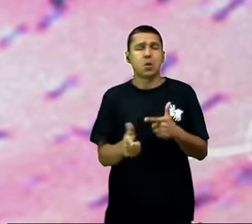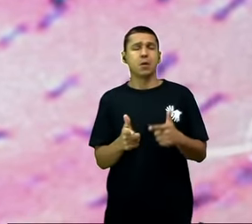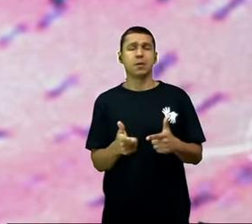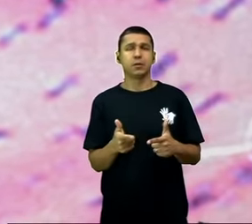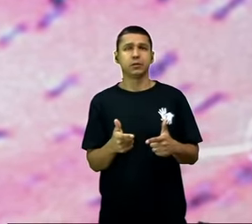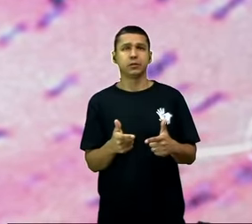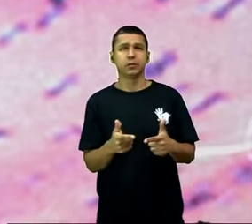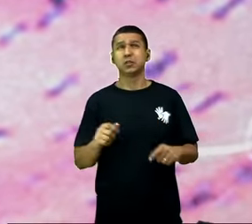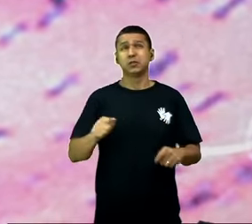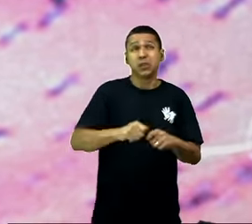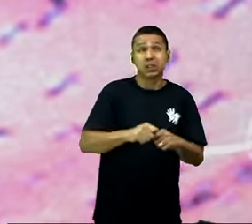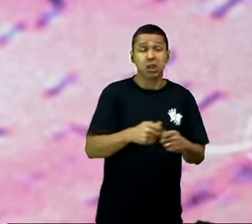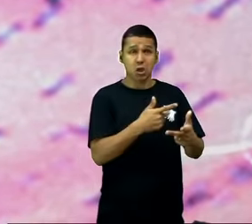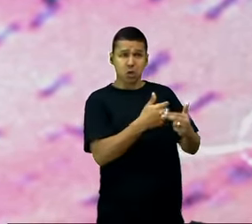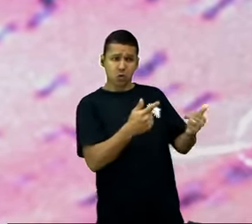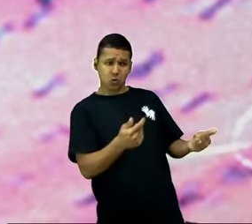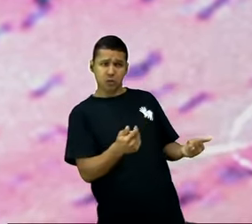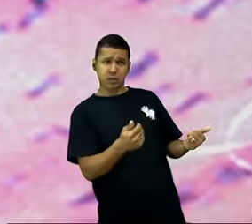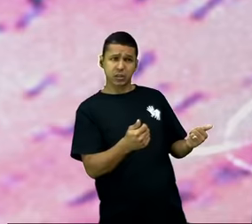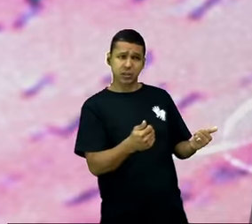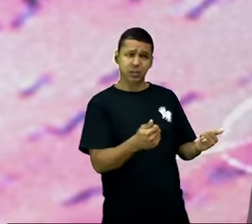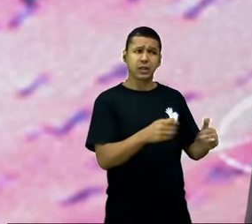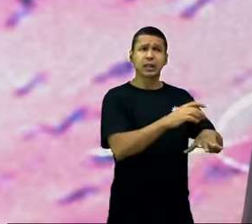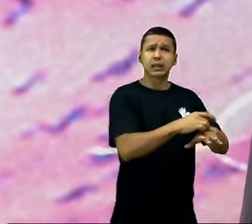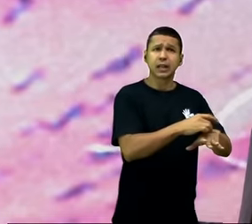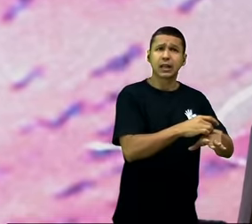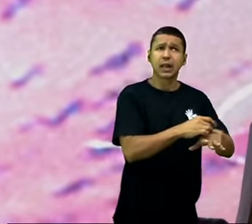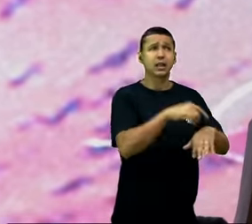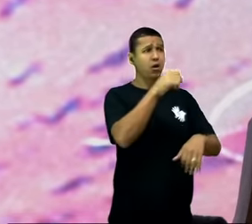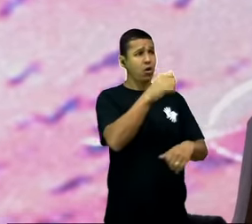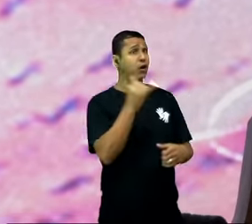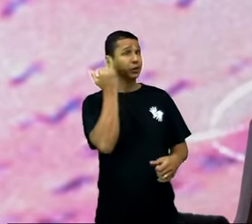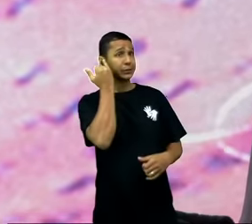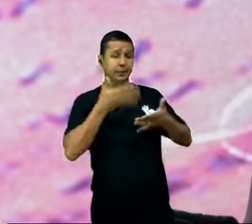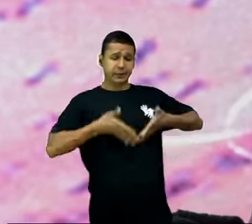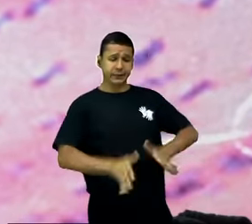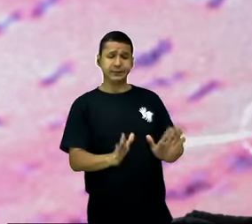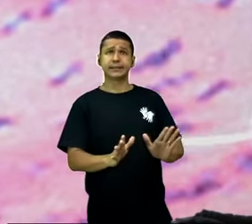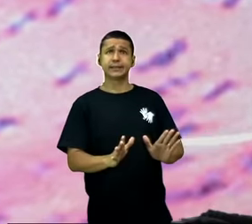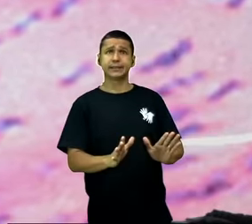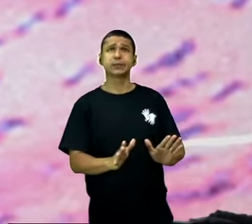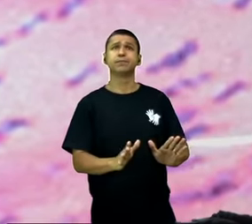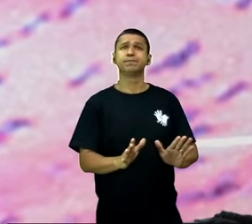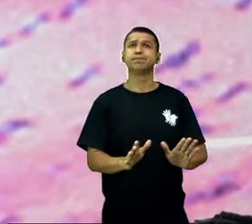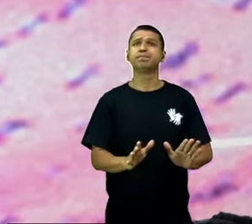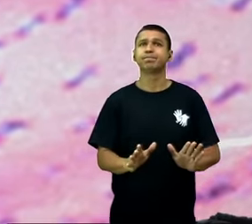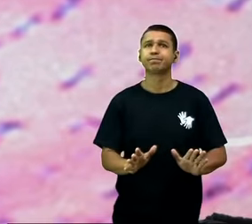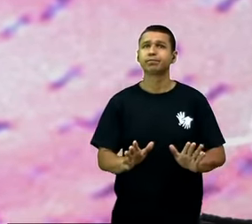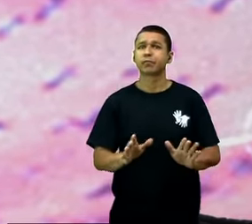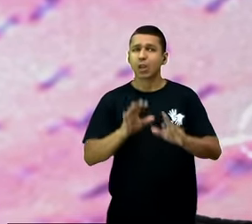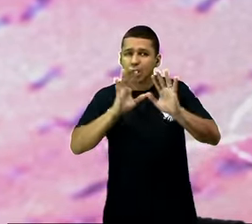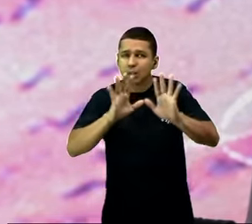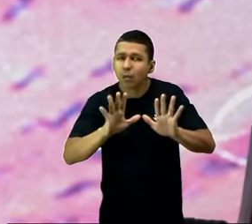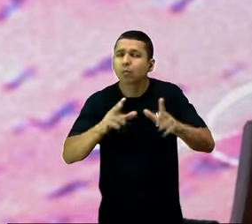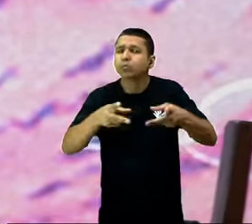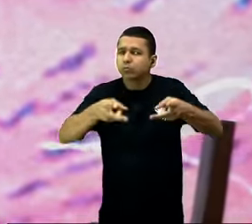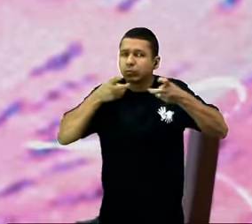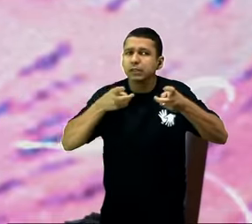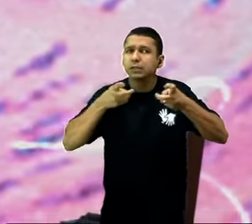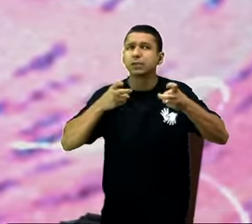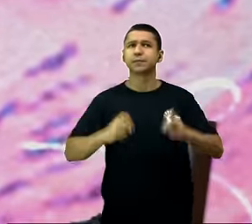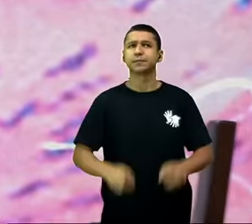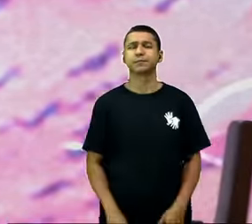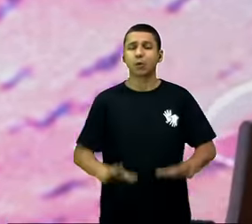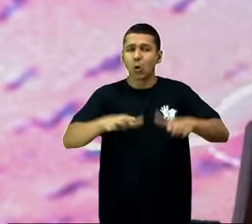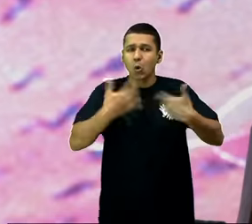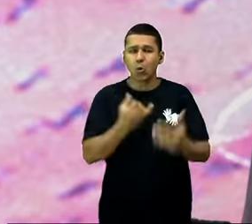Pastor, qual é o problema? Ismael nasceu, deu certo. É? Olha o que acontece quando a gente gera coisas na carne. Nunca mais você vai esquecer isso.